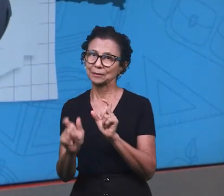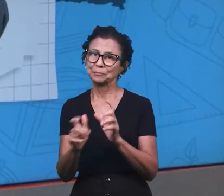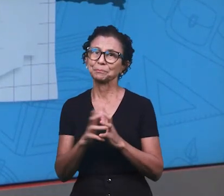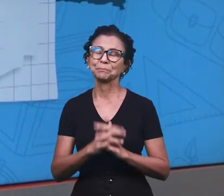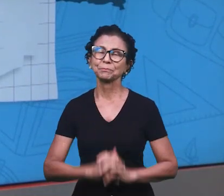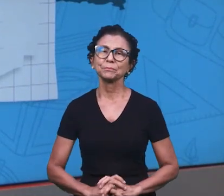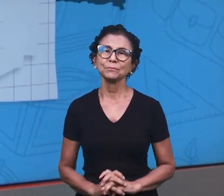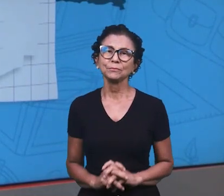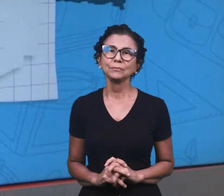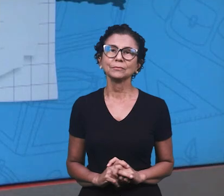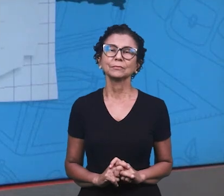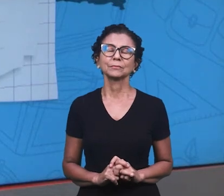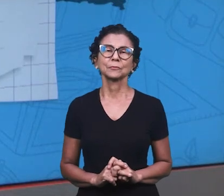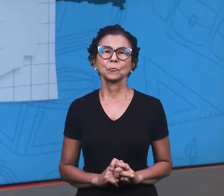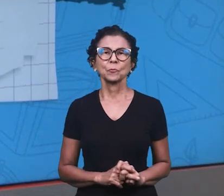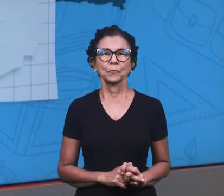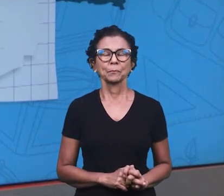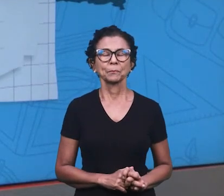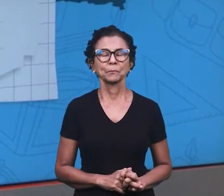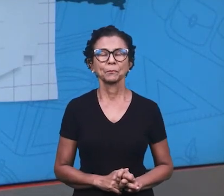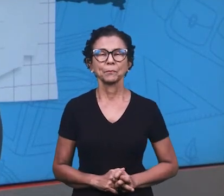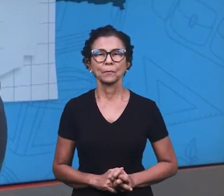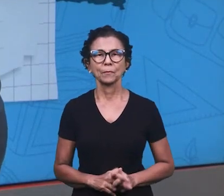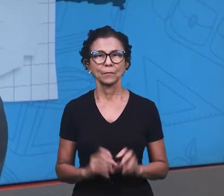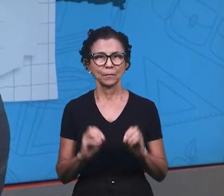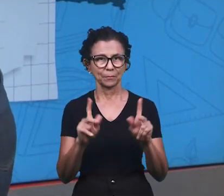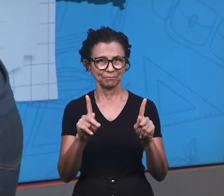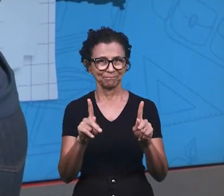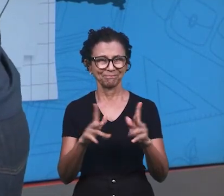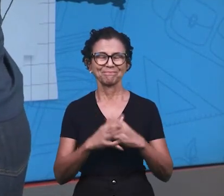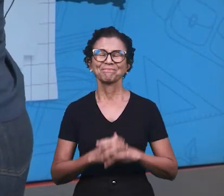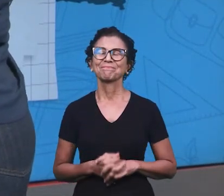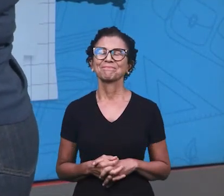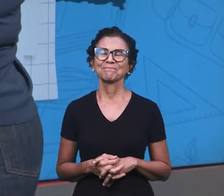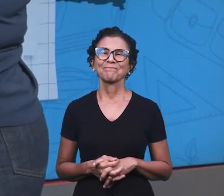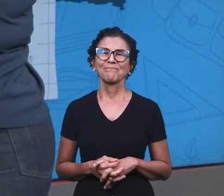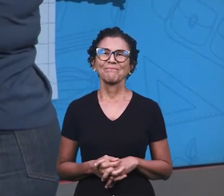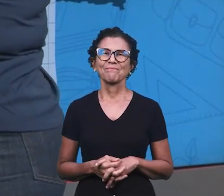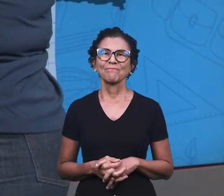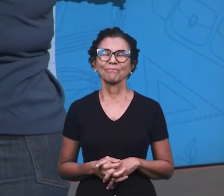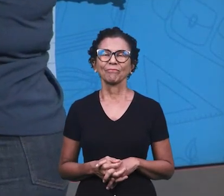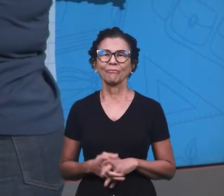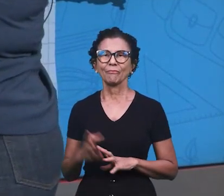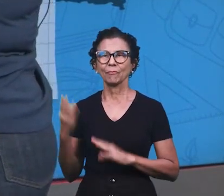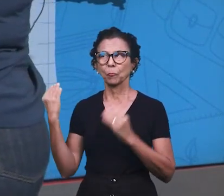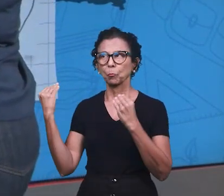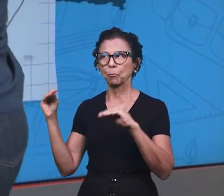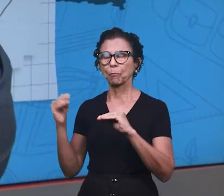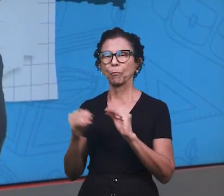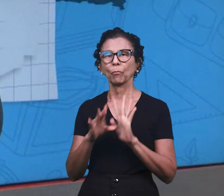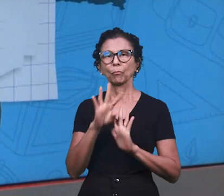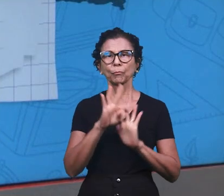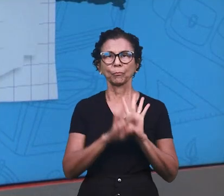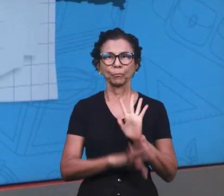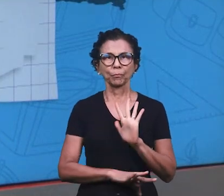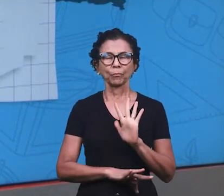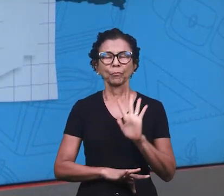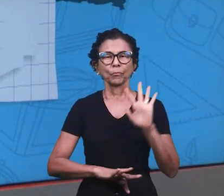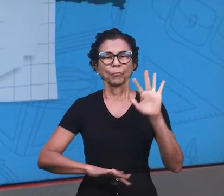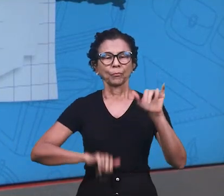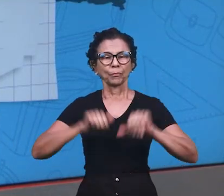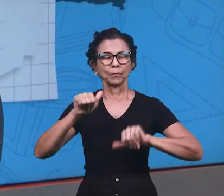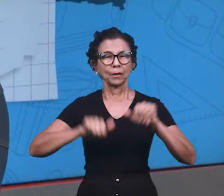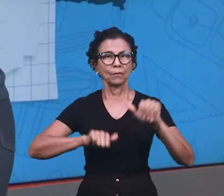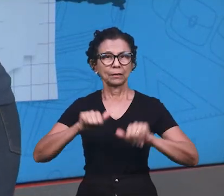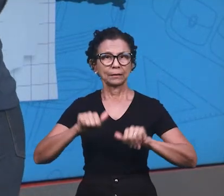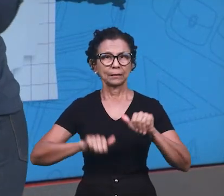repertório desses recursos coesivos, ok? E aí eu coloquei aqui um trecho da análise que o próprio